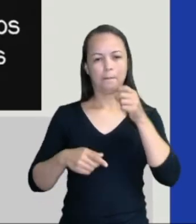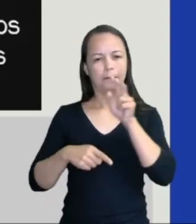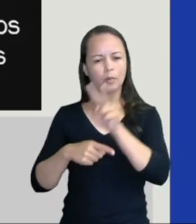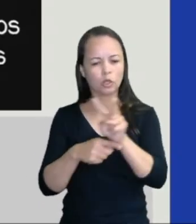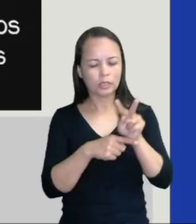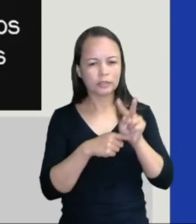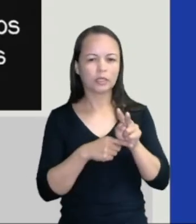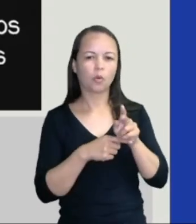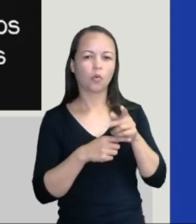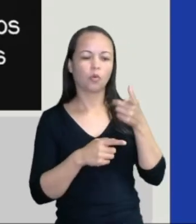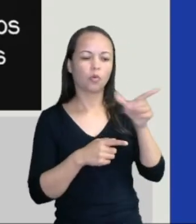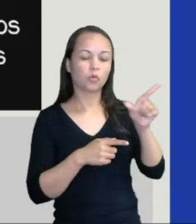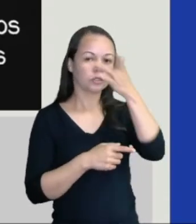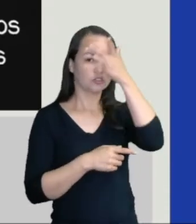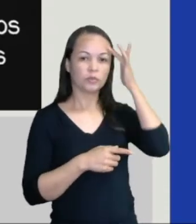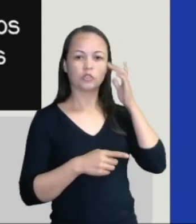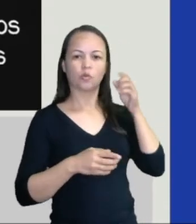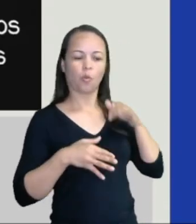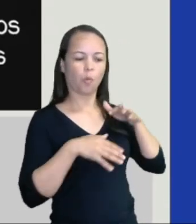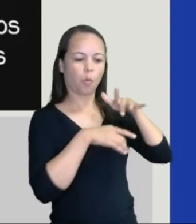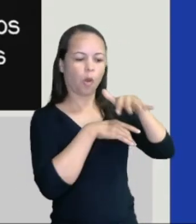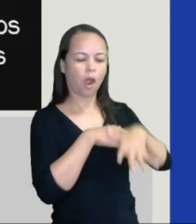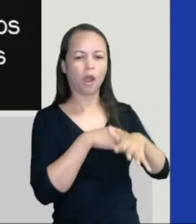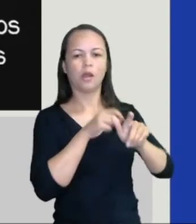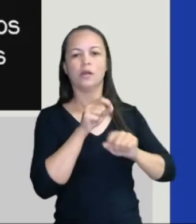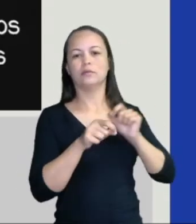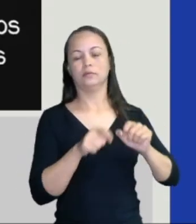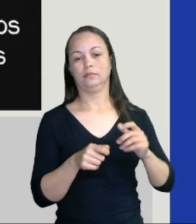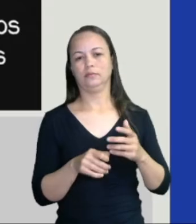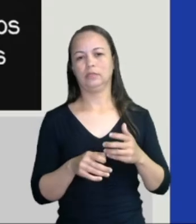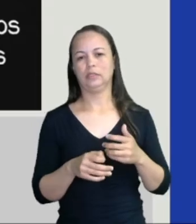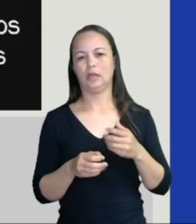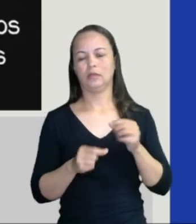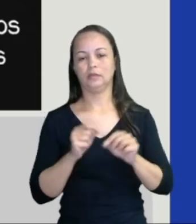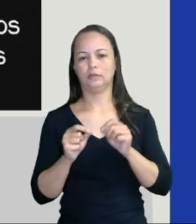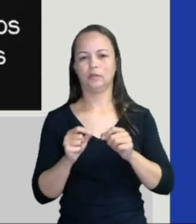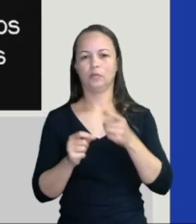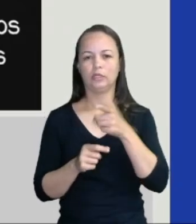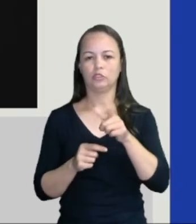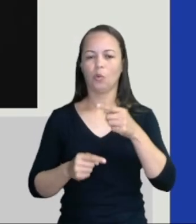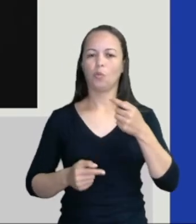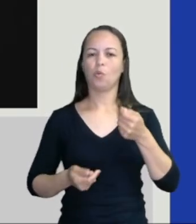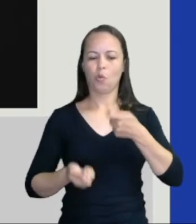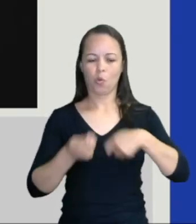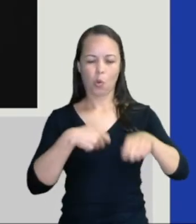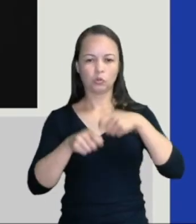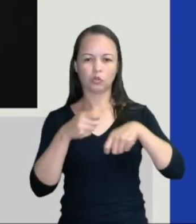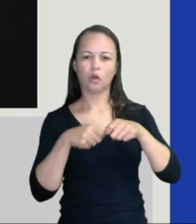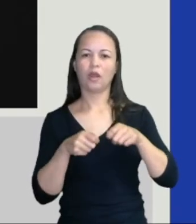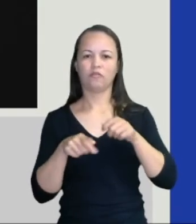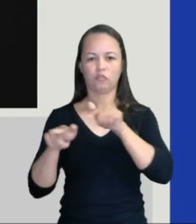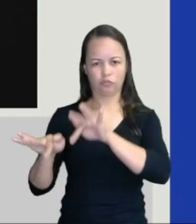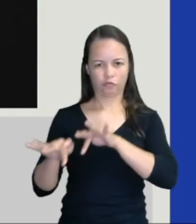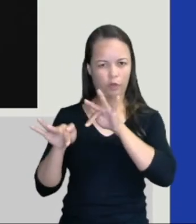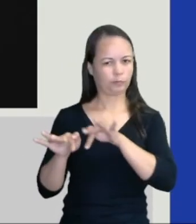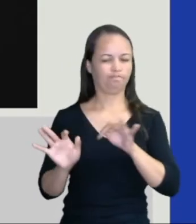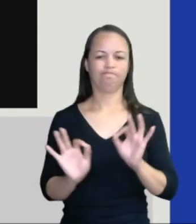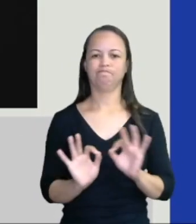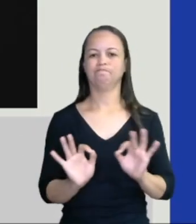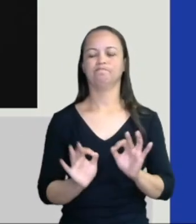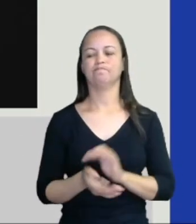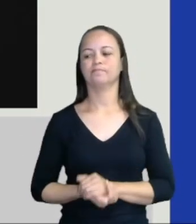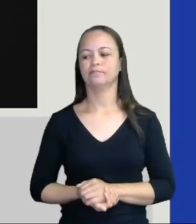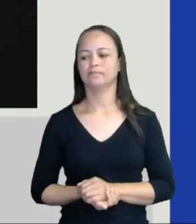invasores, né? E o rei, que era o maior dos suzeranos, mas não controlava os feudos. A